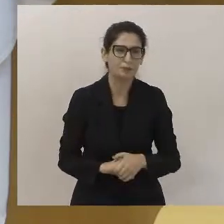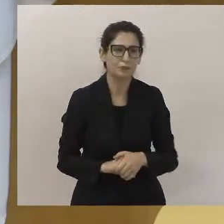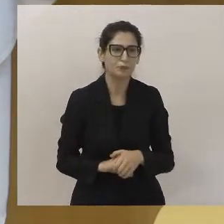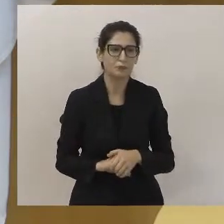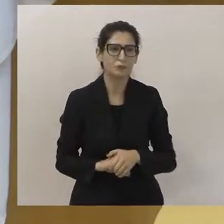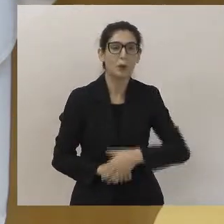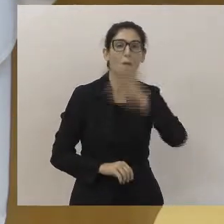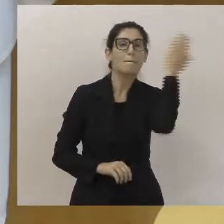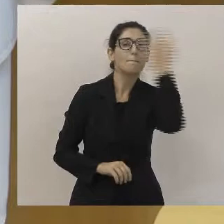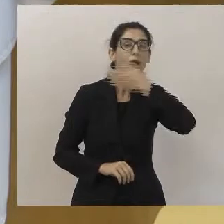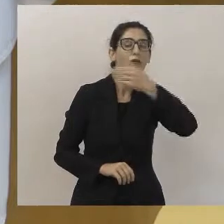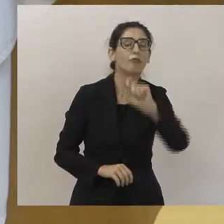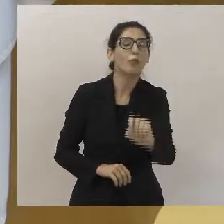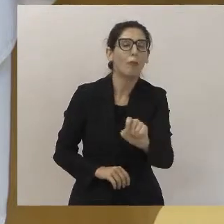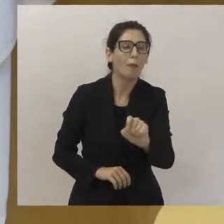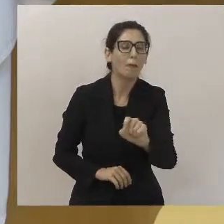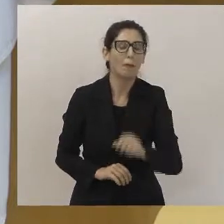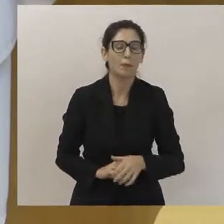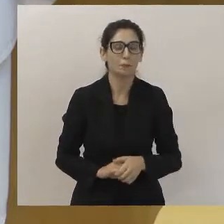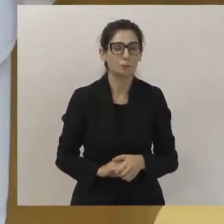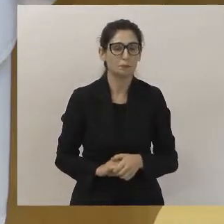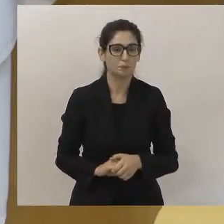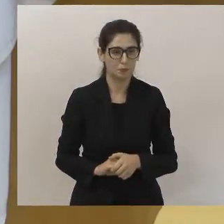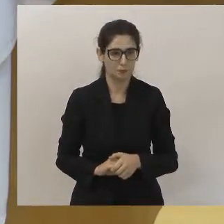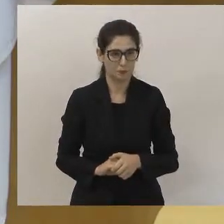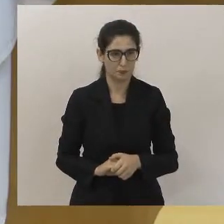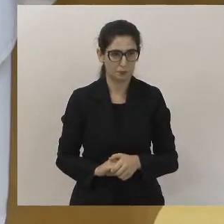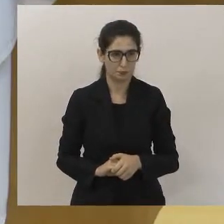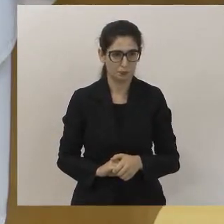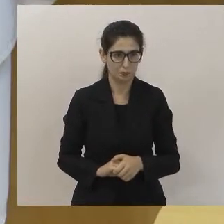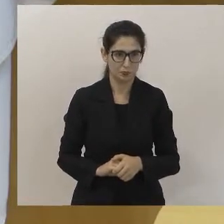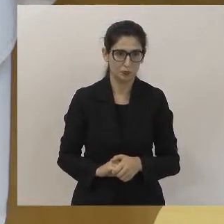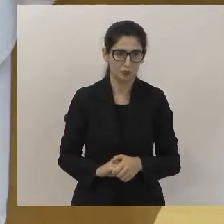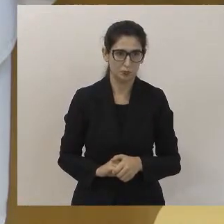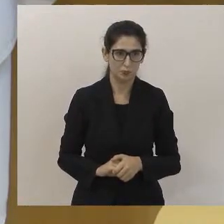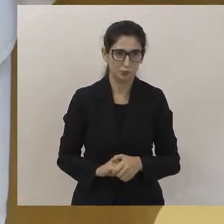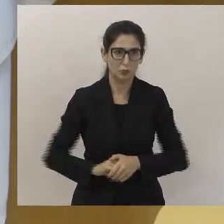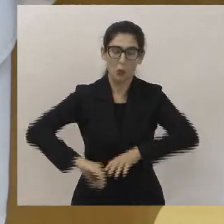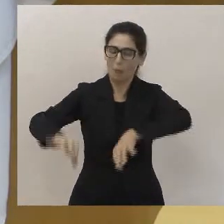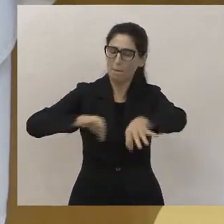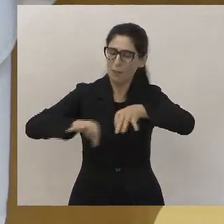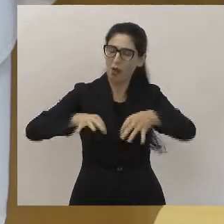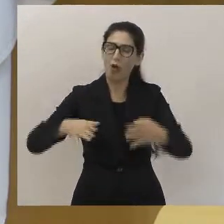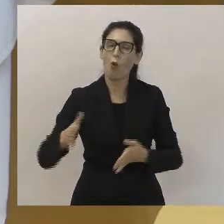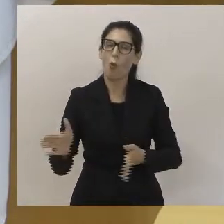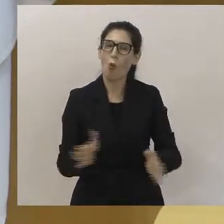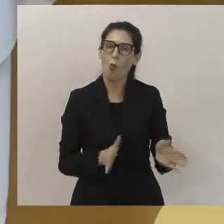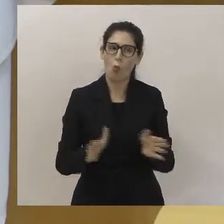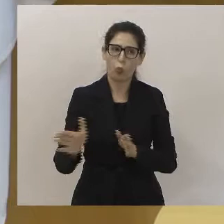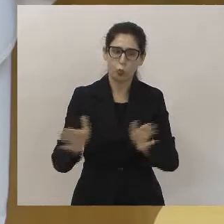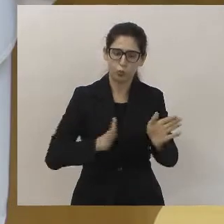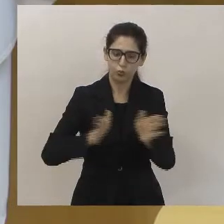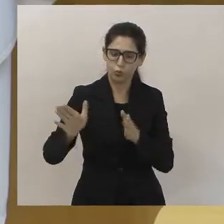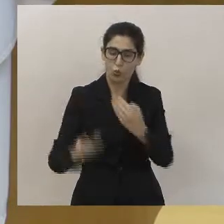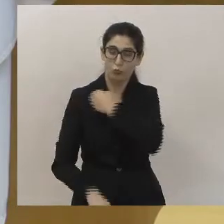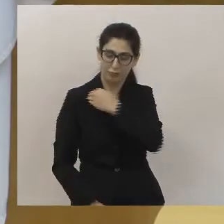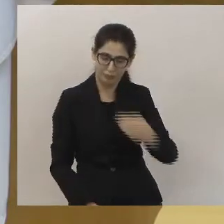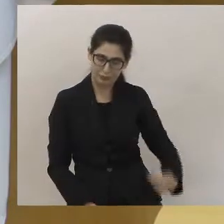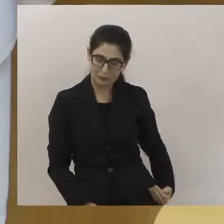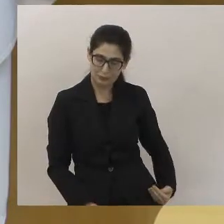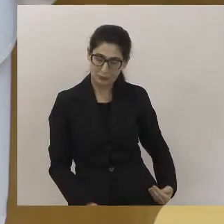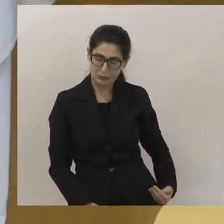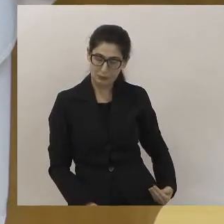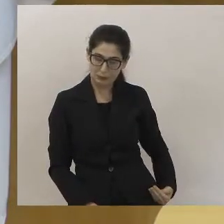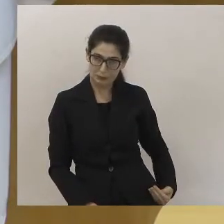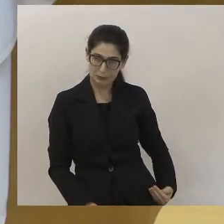daquilo que foi o plano de governo do atual governo